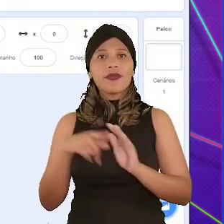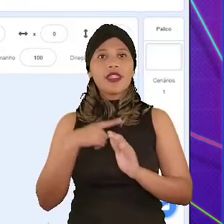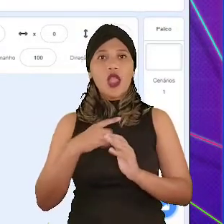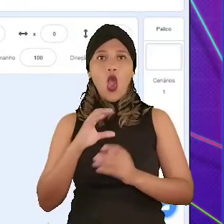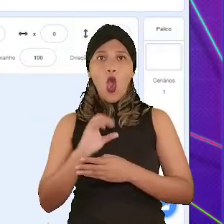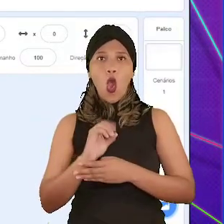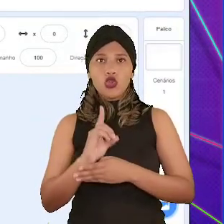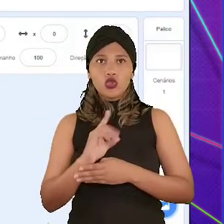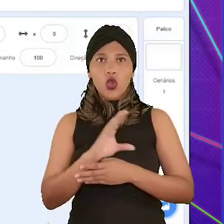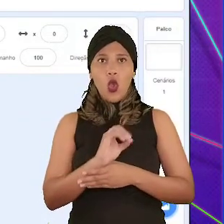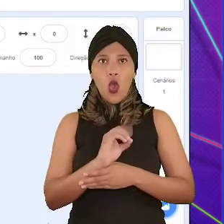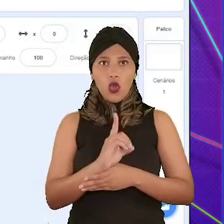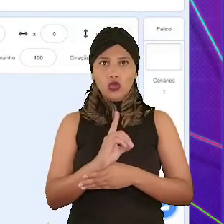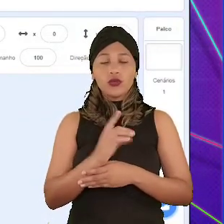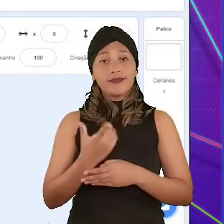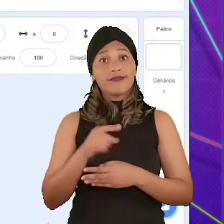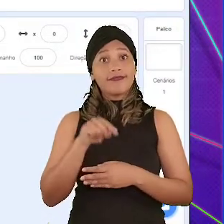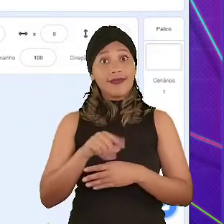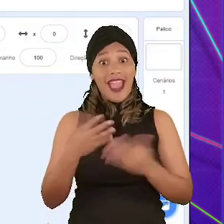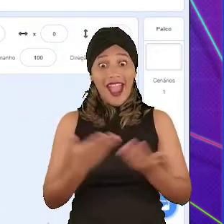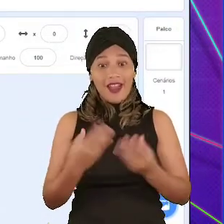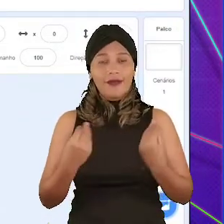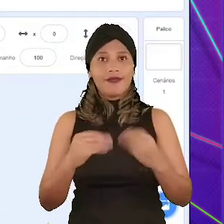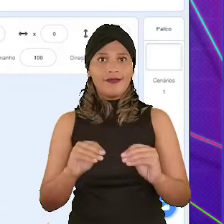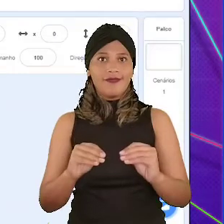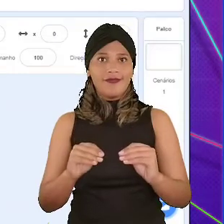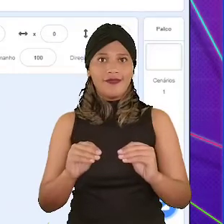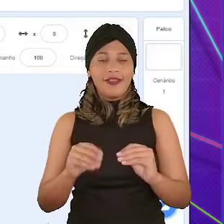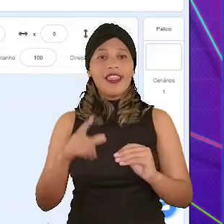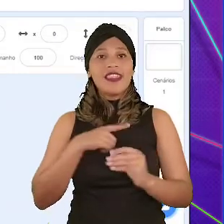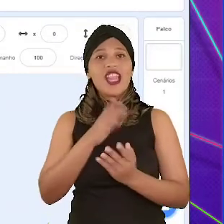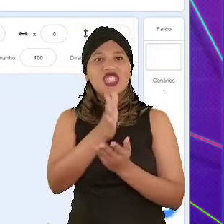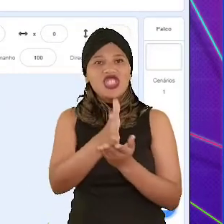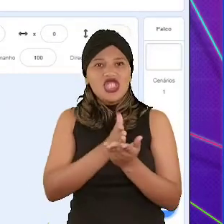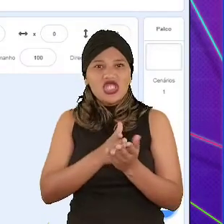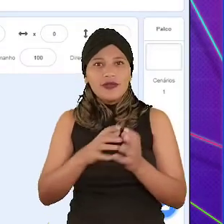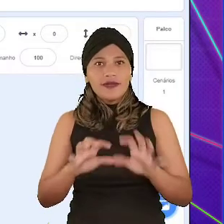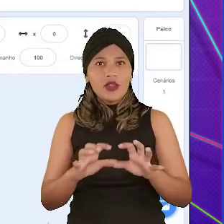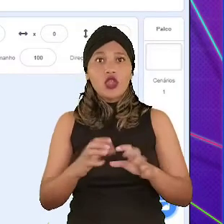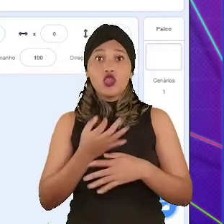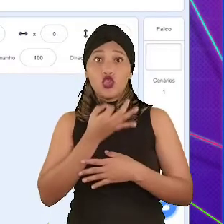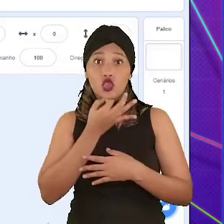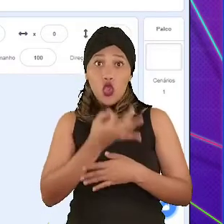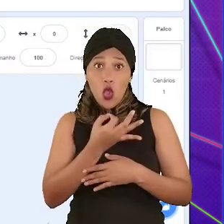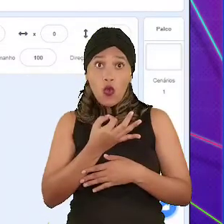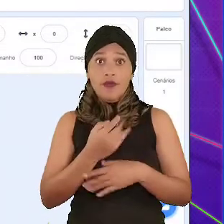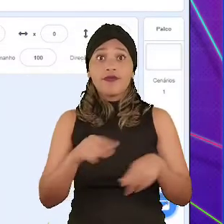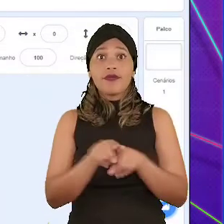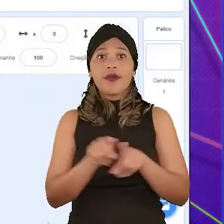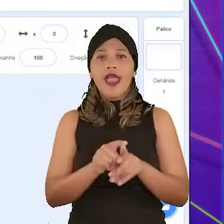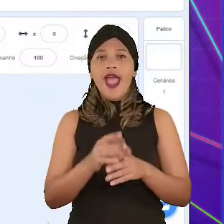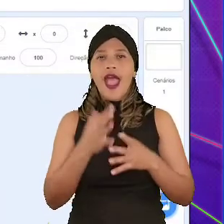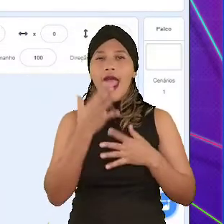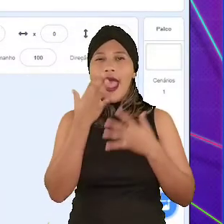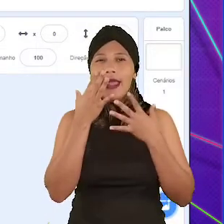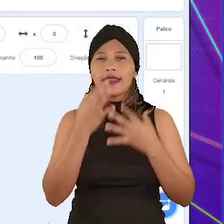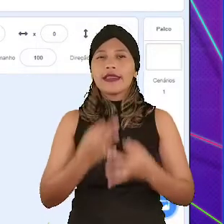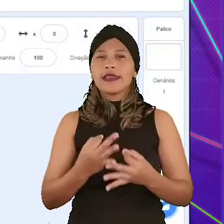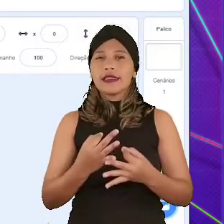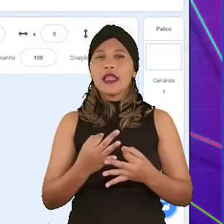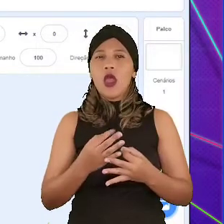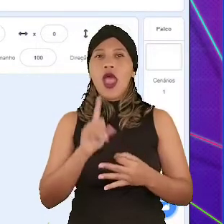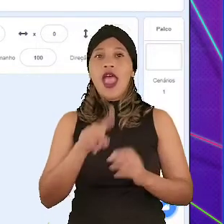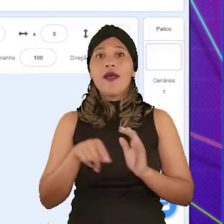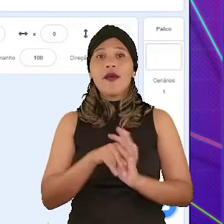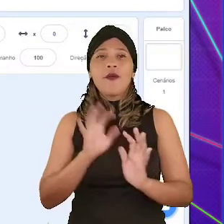divisões onde nós vemos os blocos de código primeiramente tem essa que nós acabamos de falar temos uma divisão para o som EA queremos